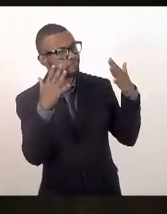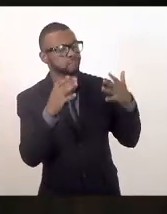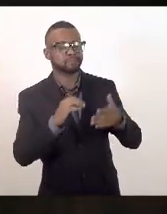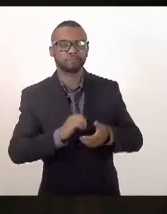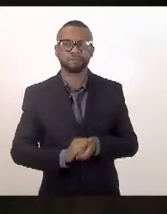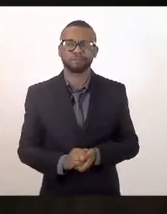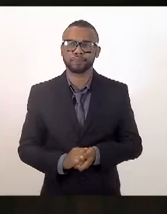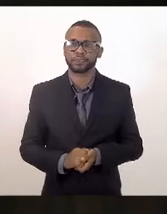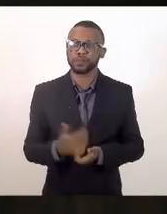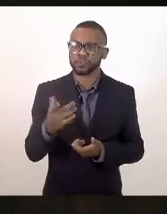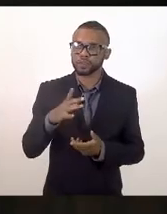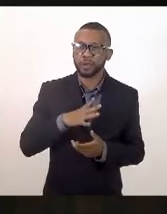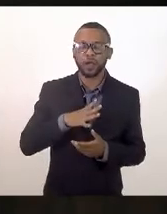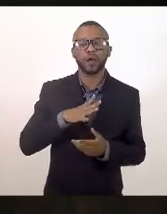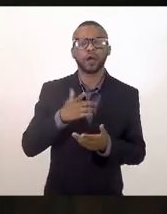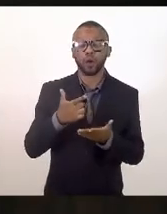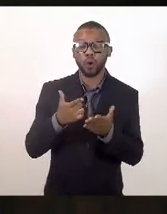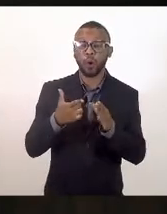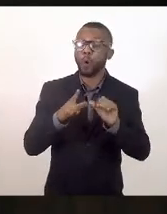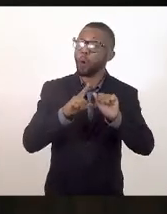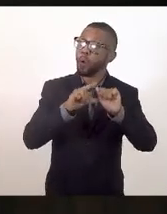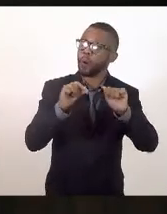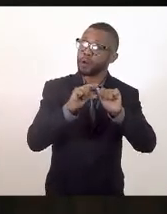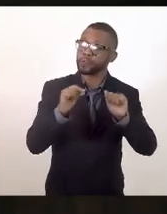ou quarto, do artigo 4º.